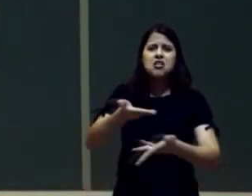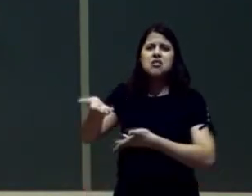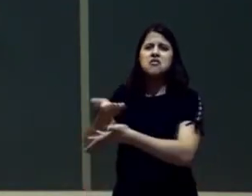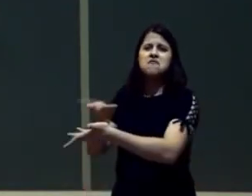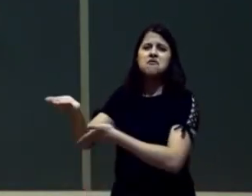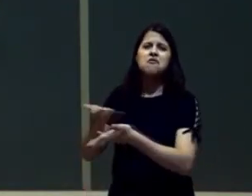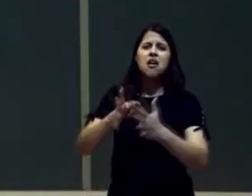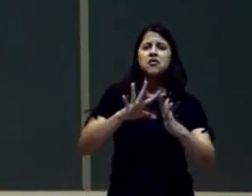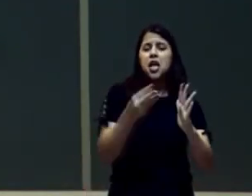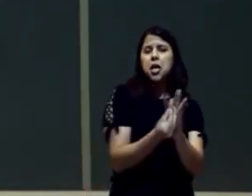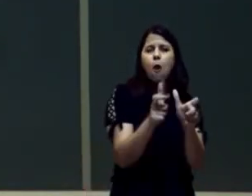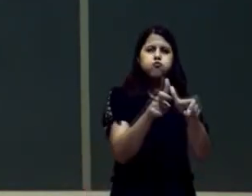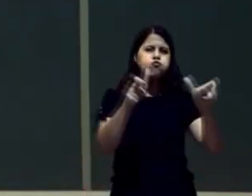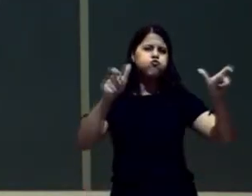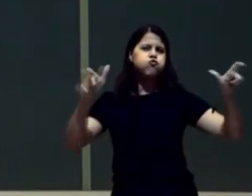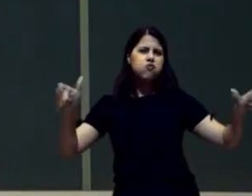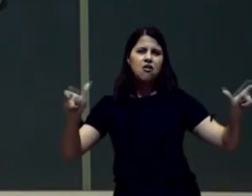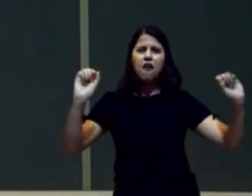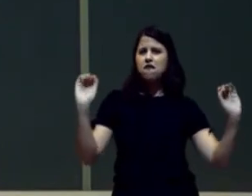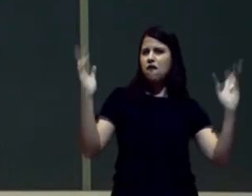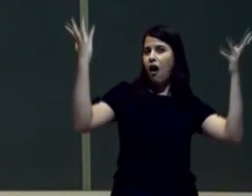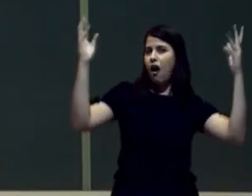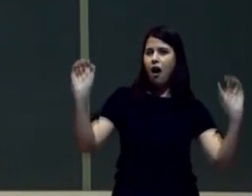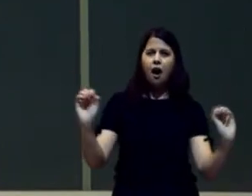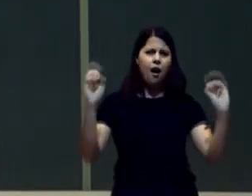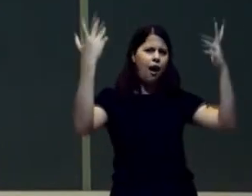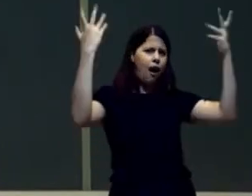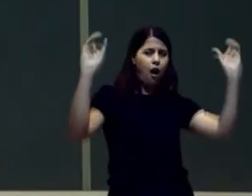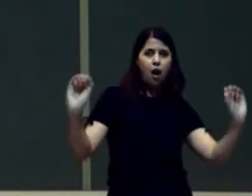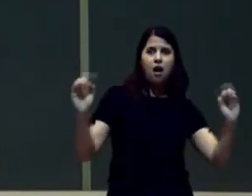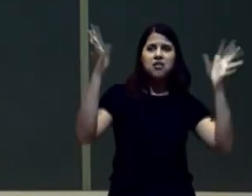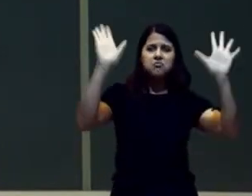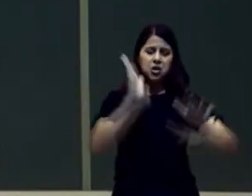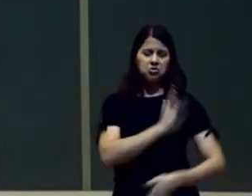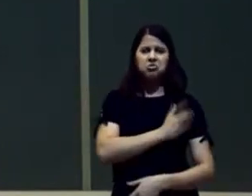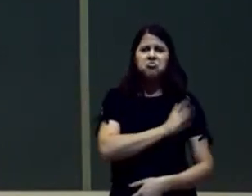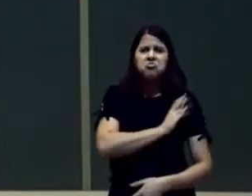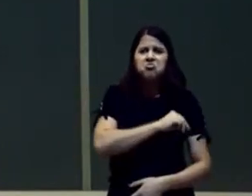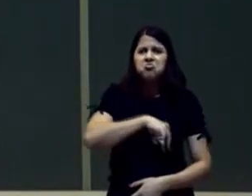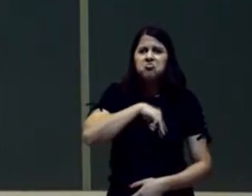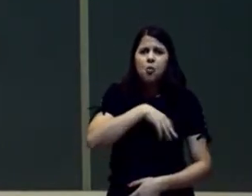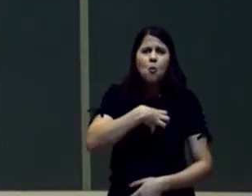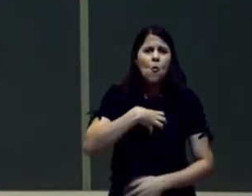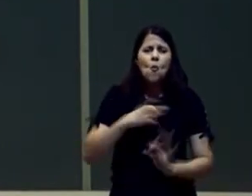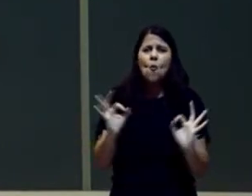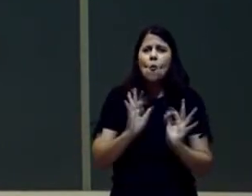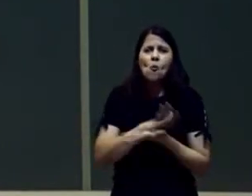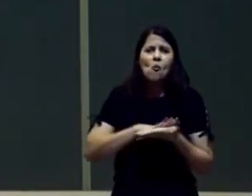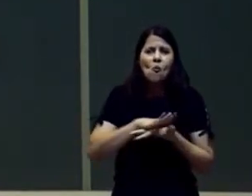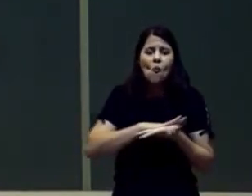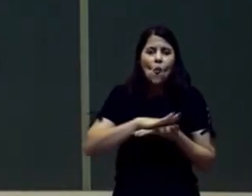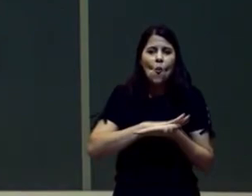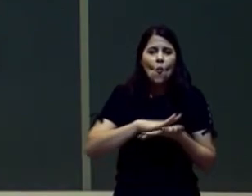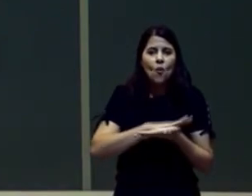com as grandes comunidades, com as mega igrejas, realizando mega eventos, mas o coração não está voltado para missões. É por isso que